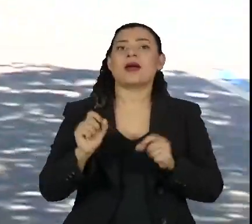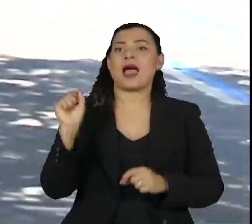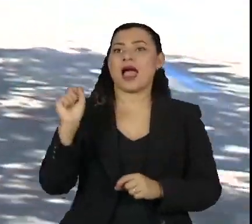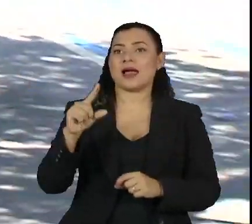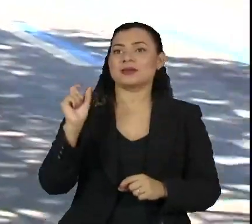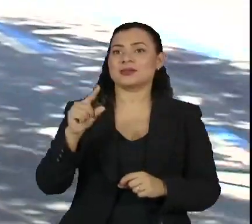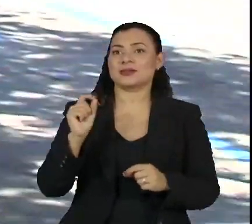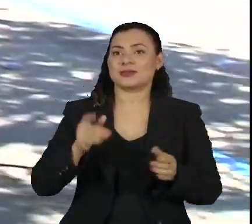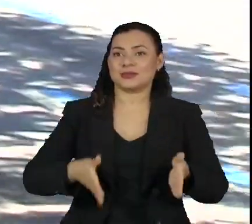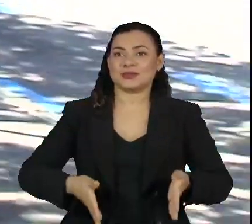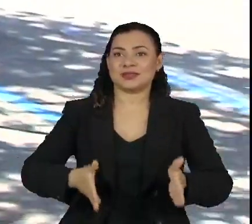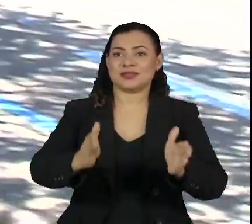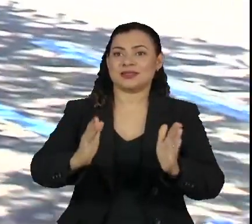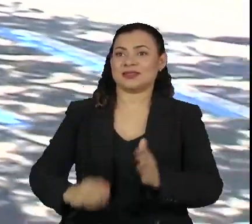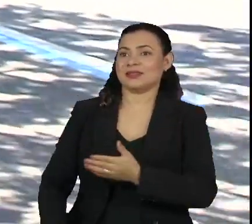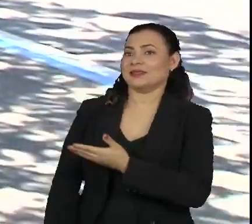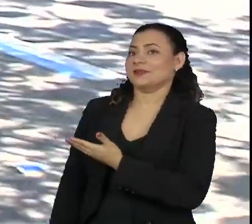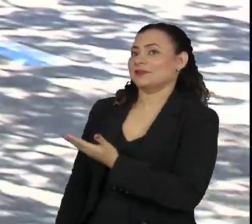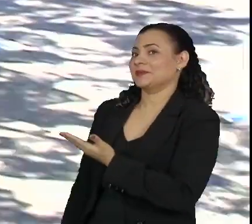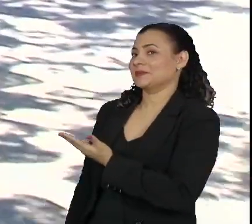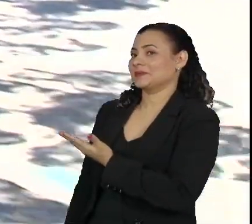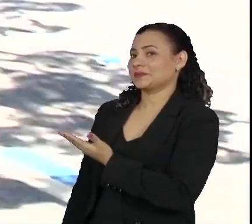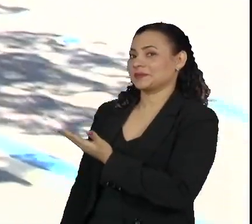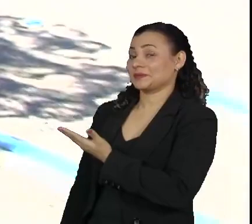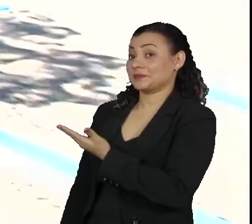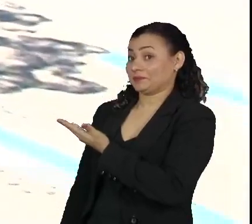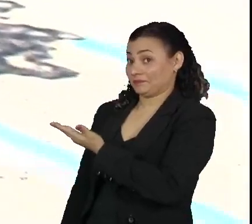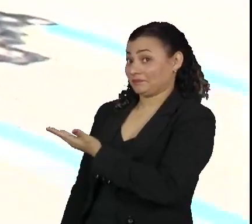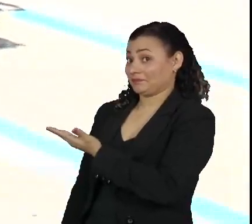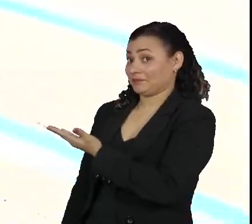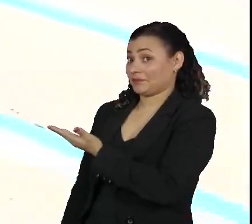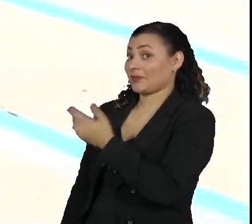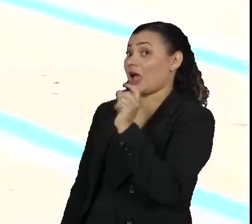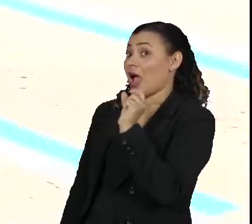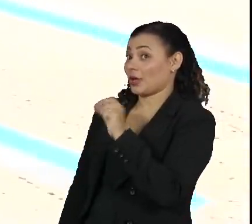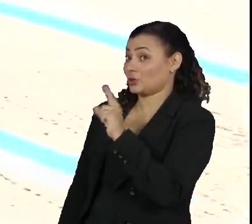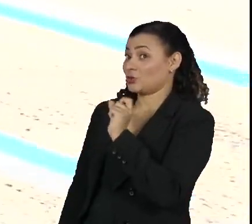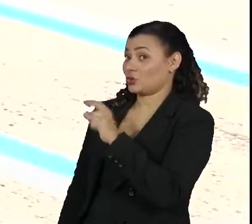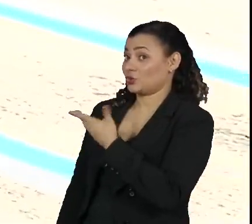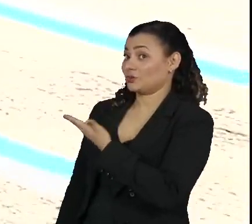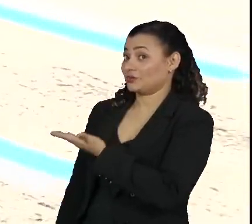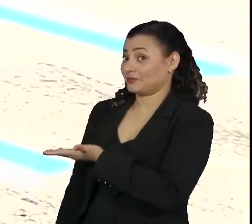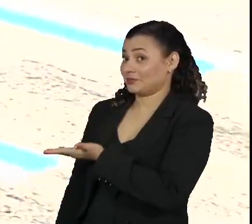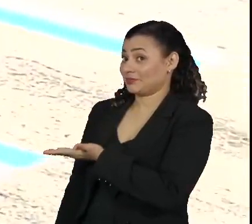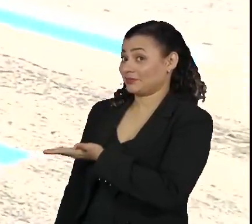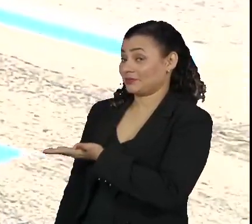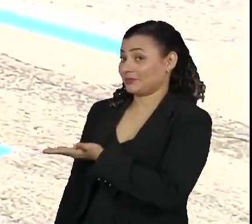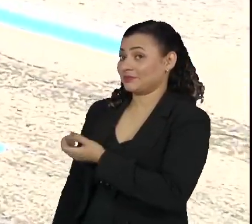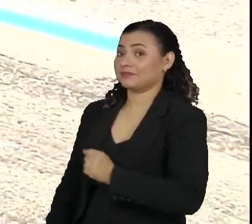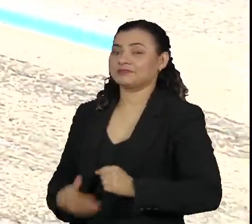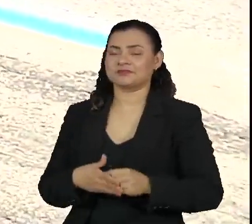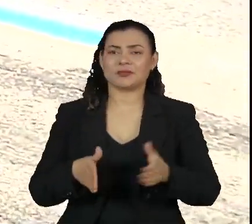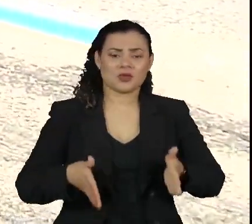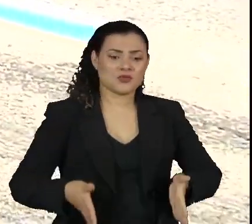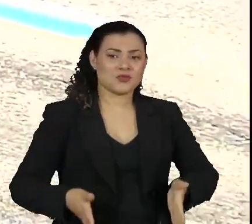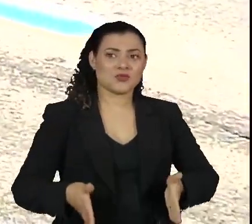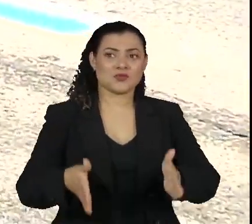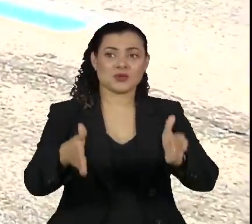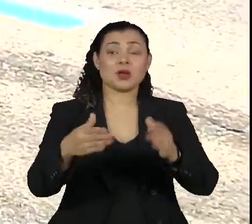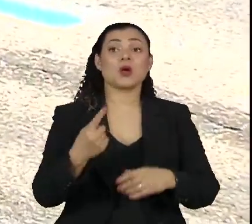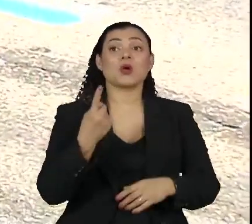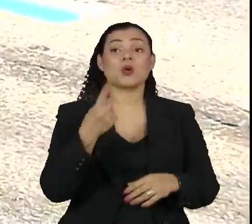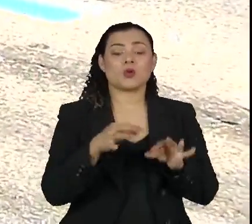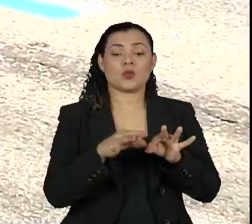ali posicionada entre as duas faixas para carros com pintura Claro em azul ali no asfalto tem largura mínima de